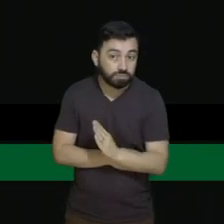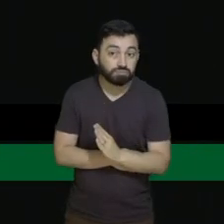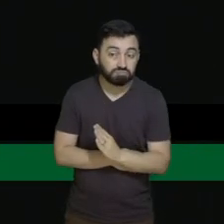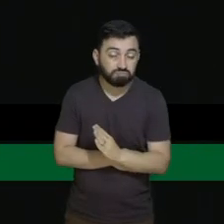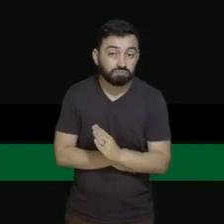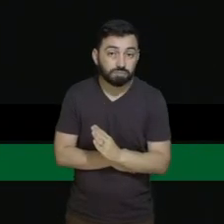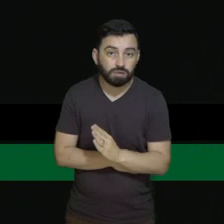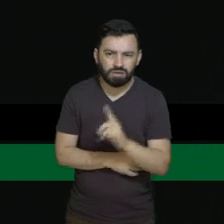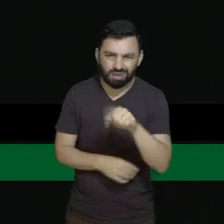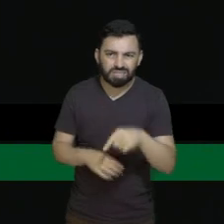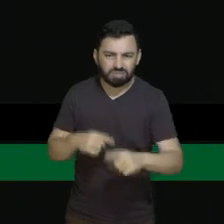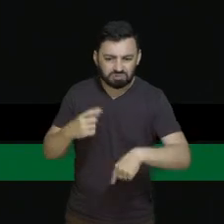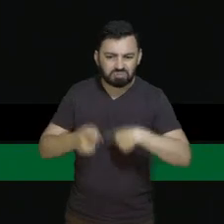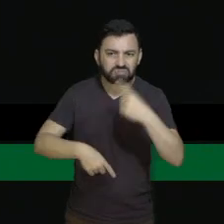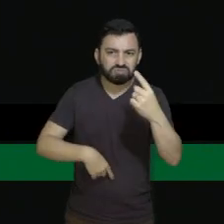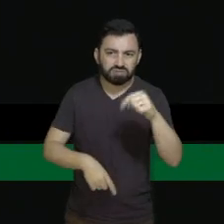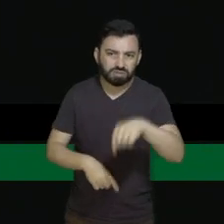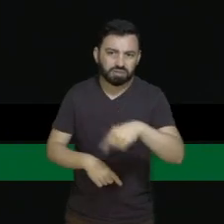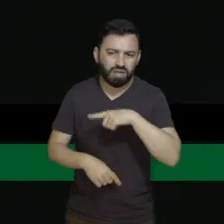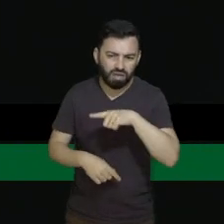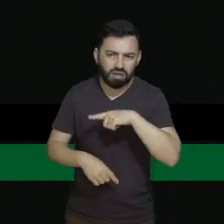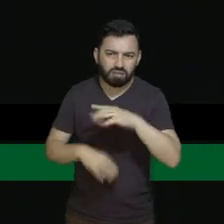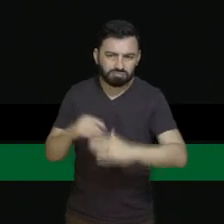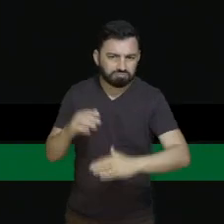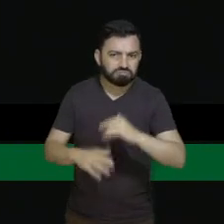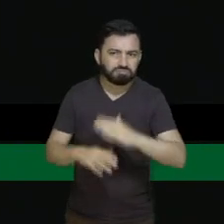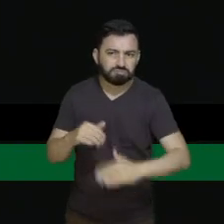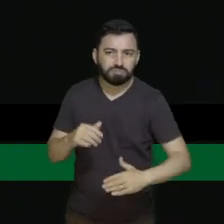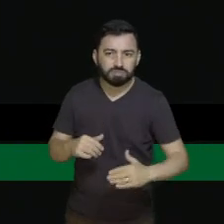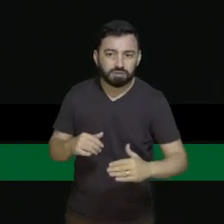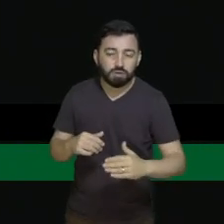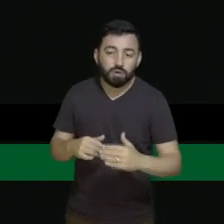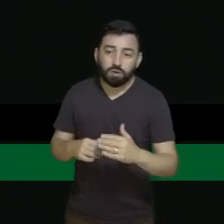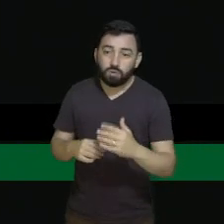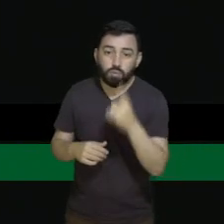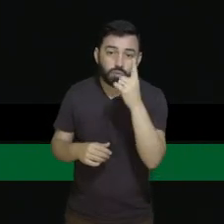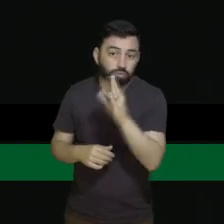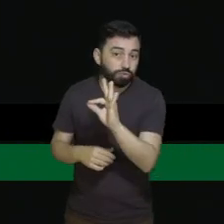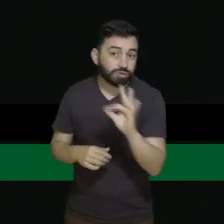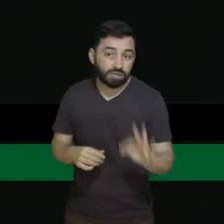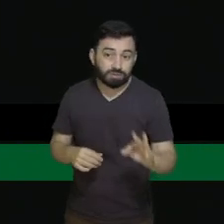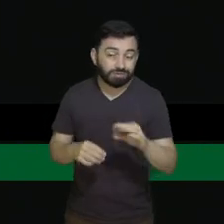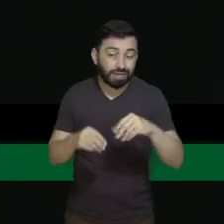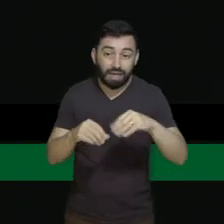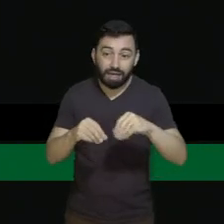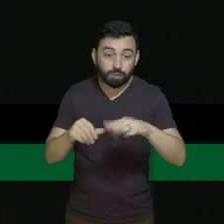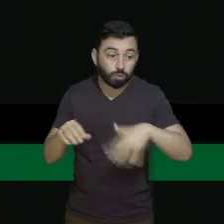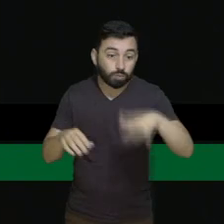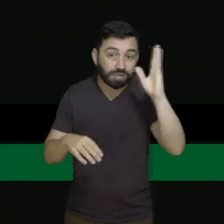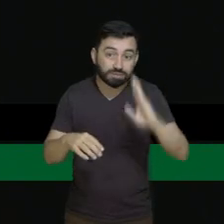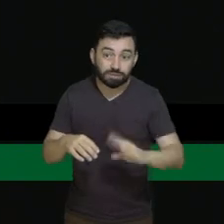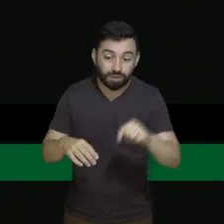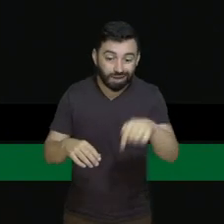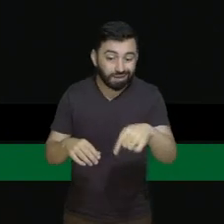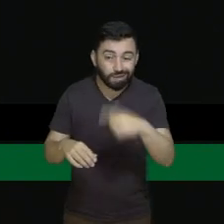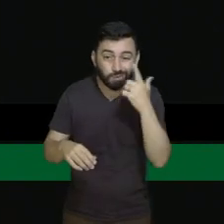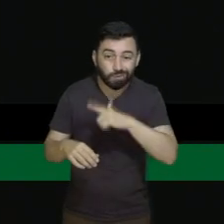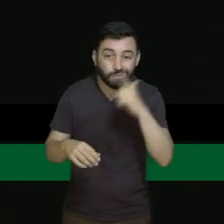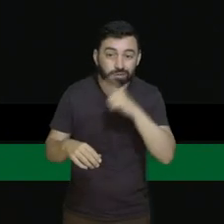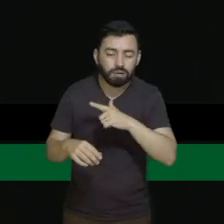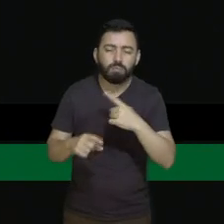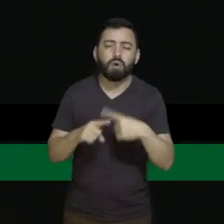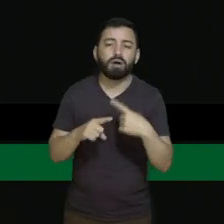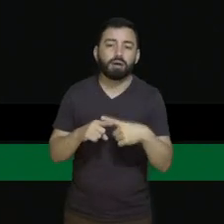Olha o potencial que nós temos com apenas 1% do território nacional. A gente deve a tudo